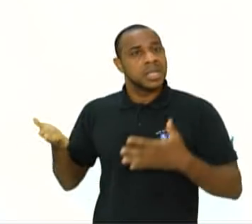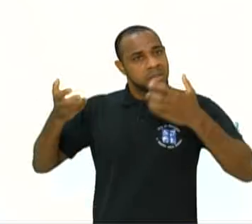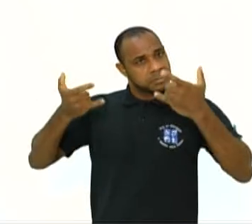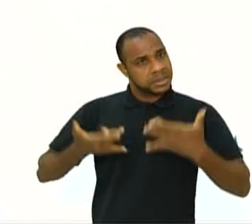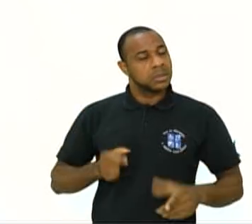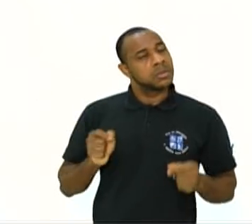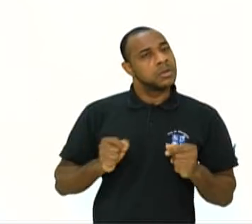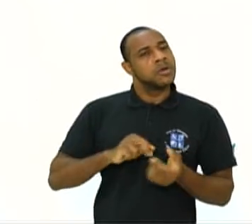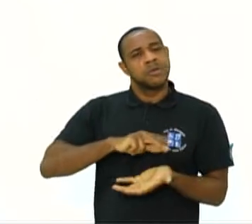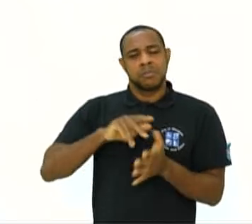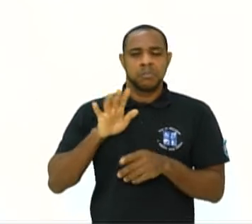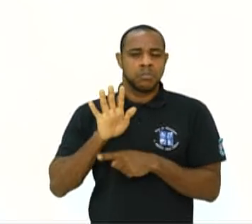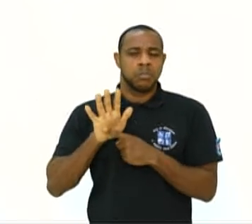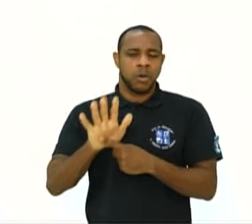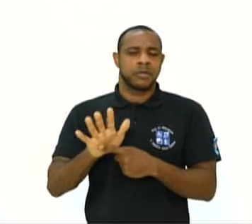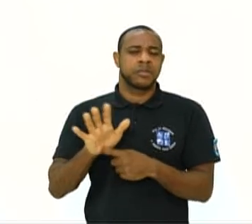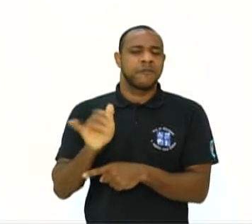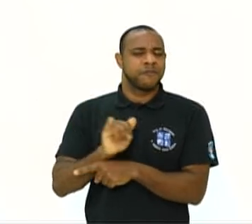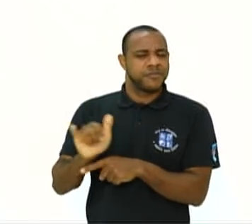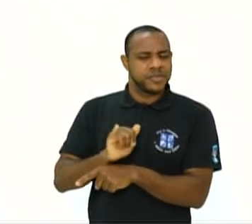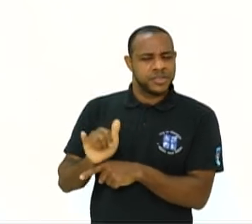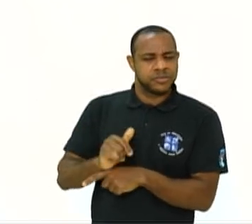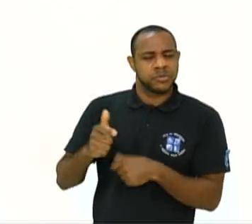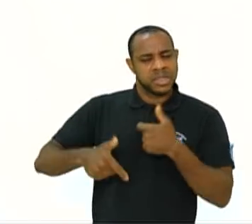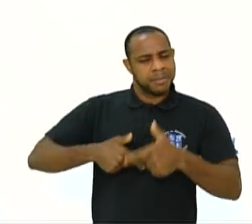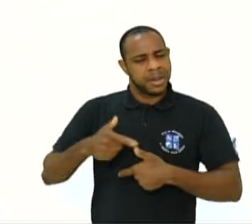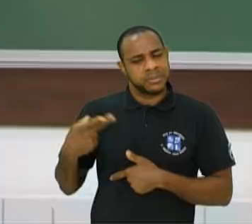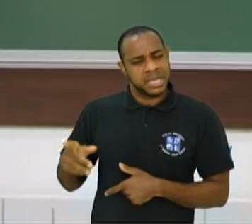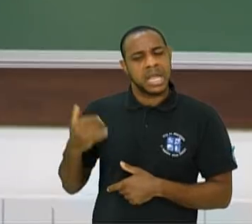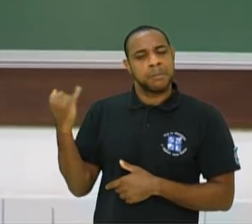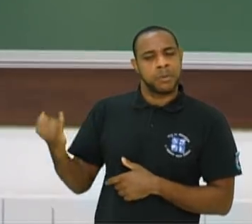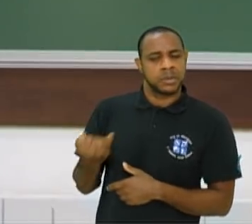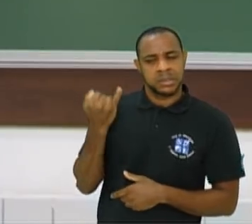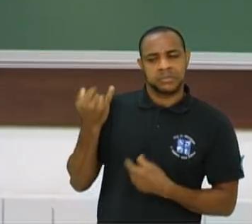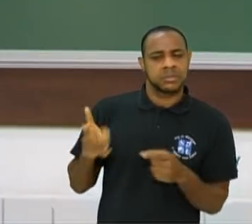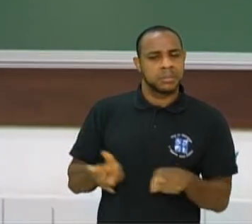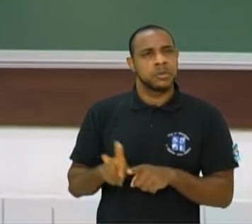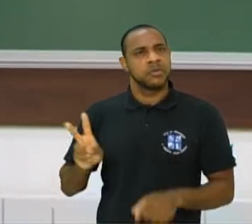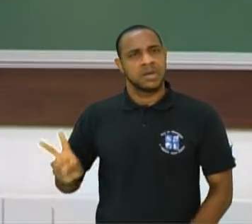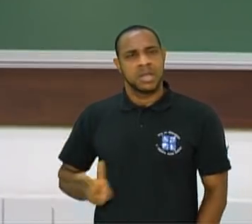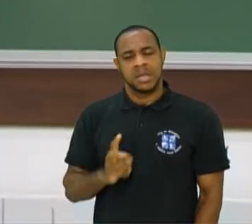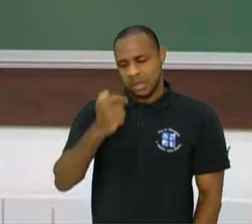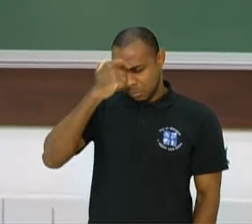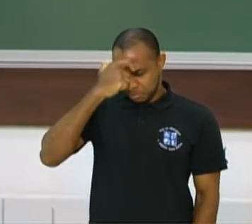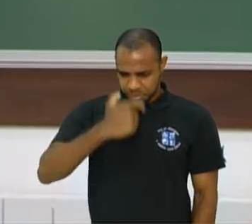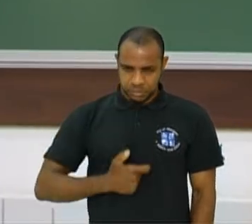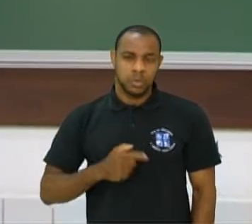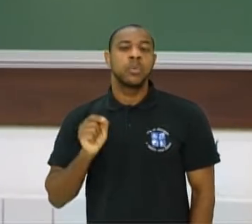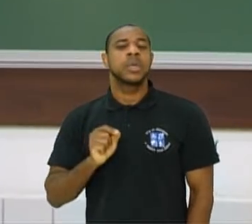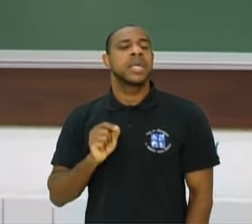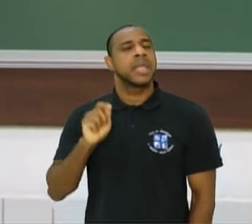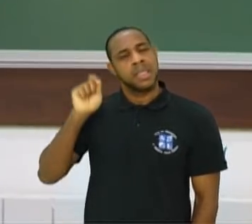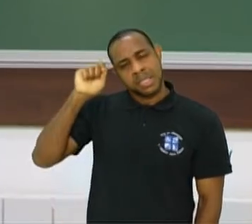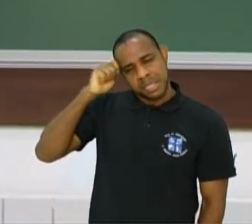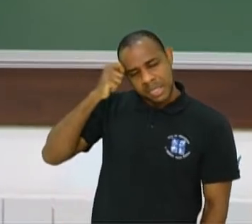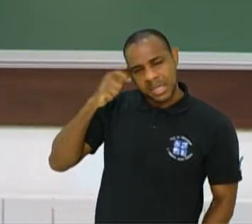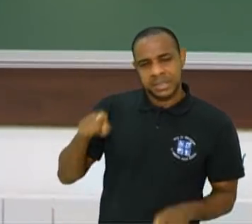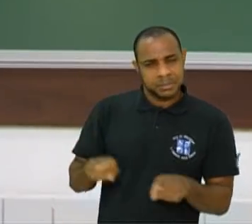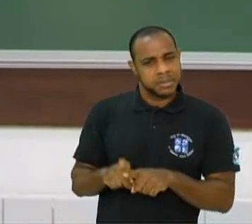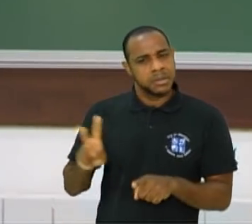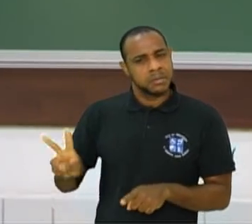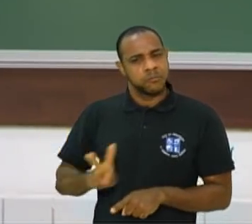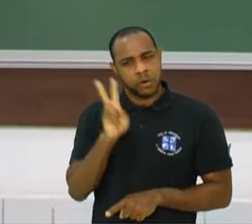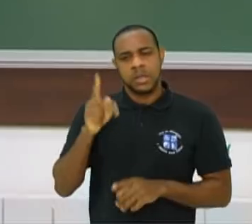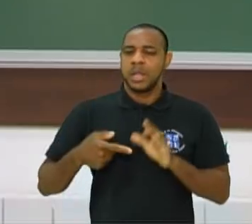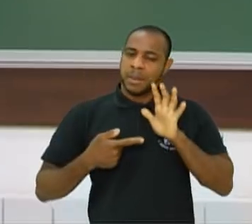vídeos falando sobre o trabalho dela, sobre a importância até da valorização da pessoa negra, né? Ela conta que isso faz